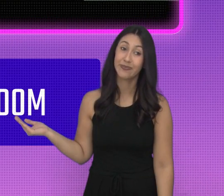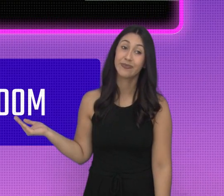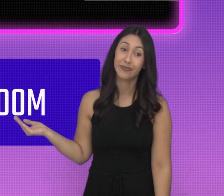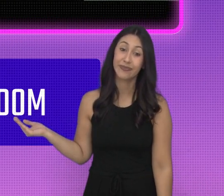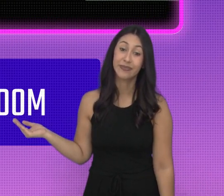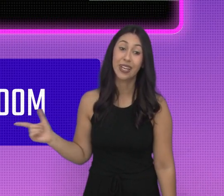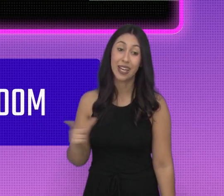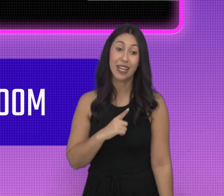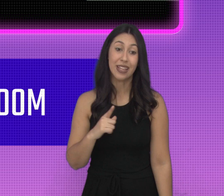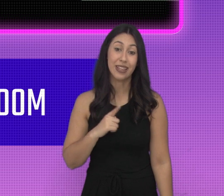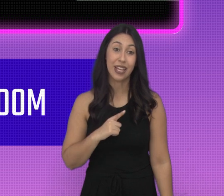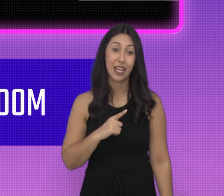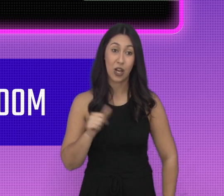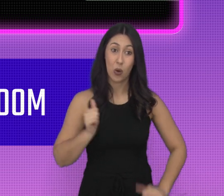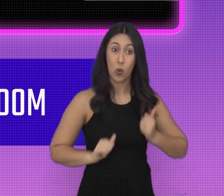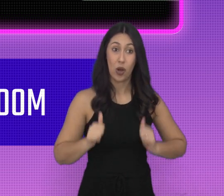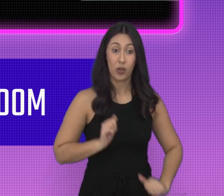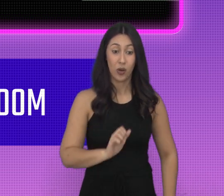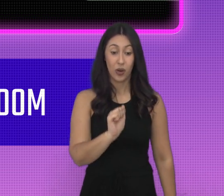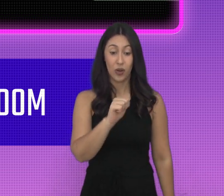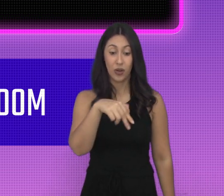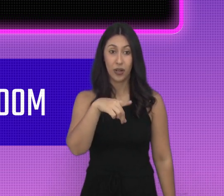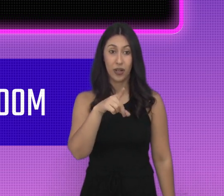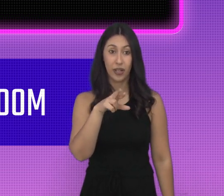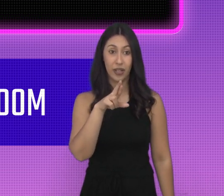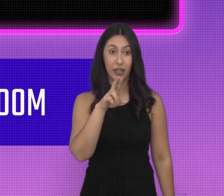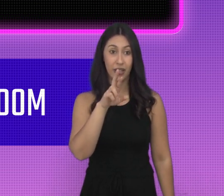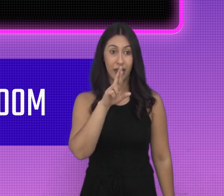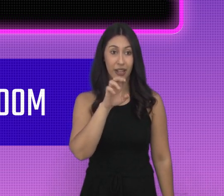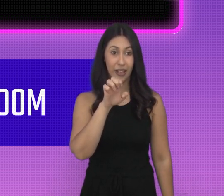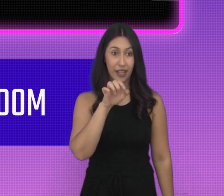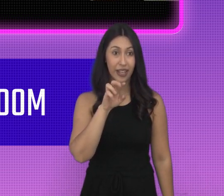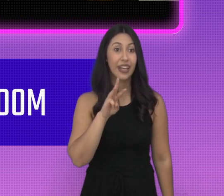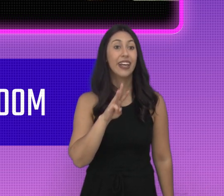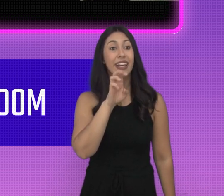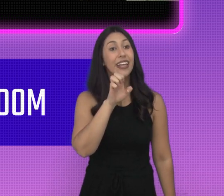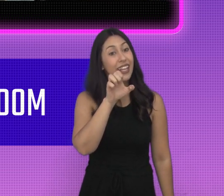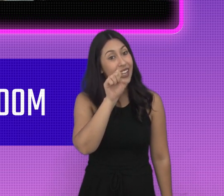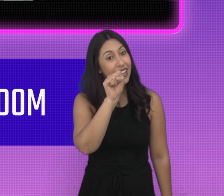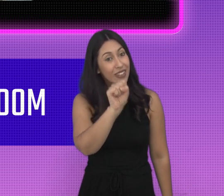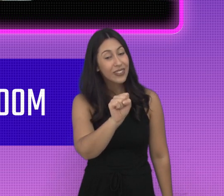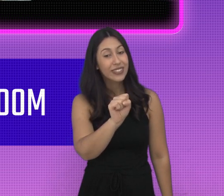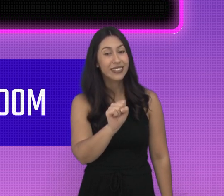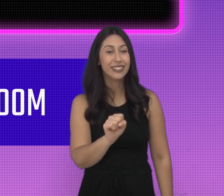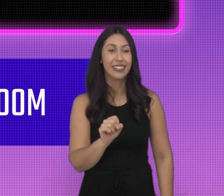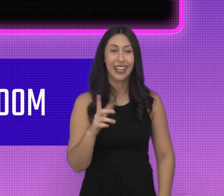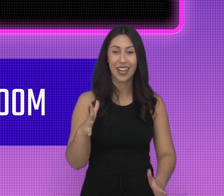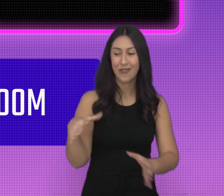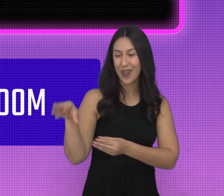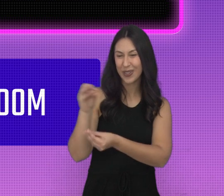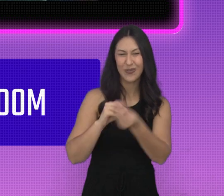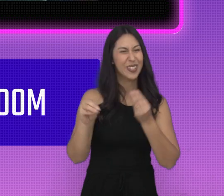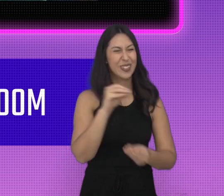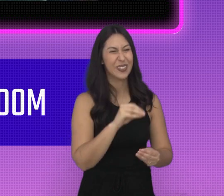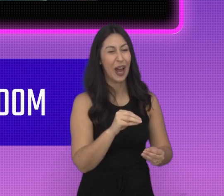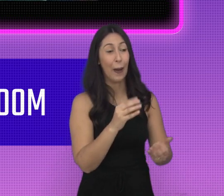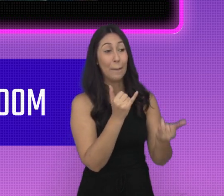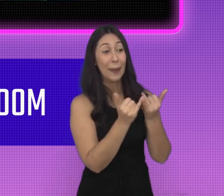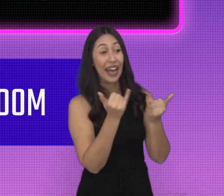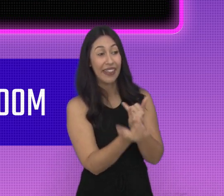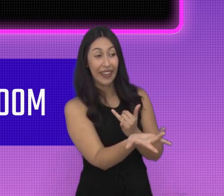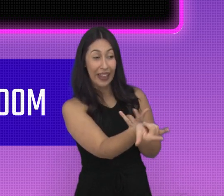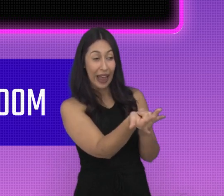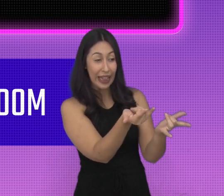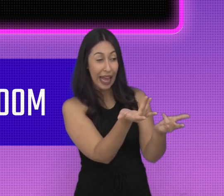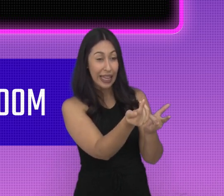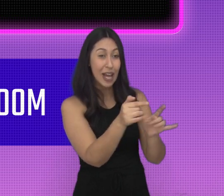que a gente tem o Andrew Garfield como protagonista. O Homem-Aranha, aí é um crossover de Homem-Aranha com De Repente 30. A gente vai ver o Andrew